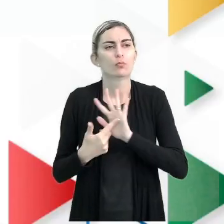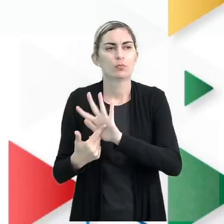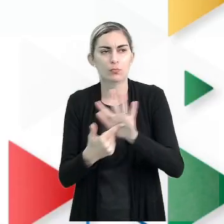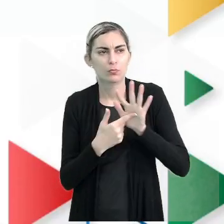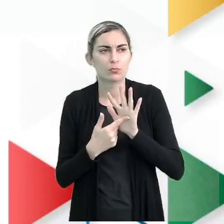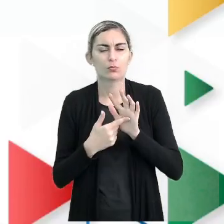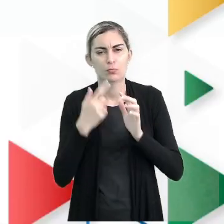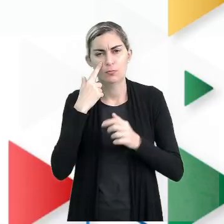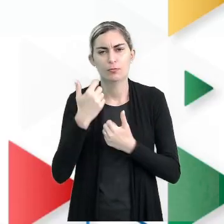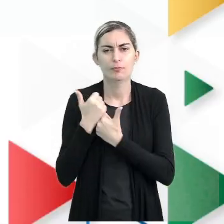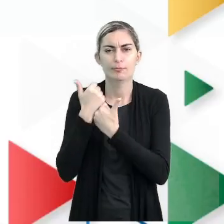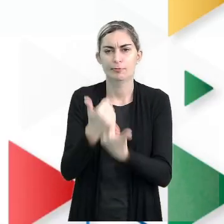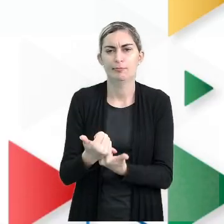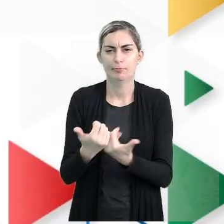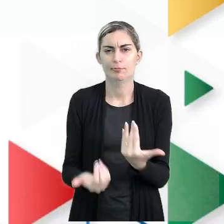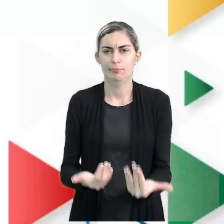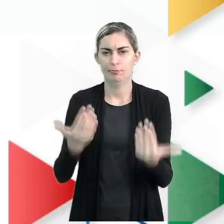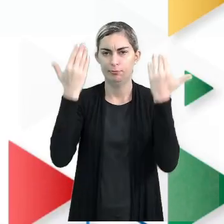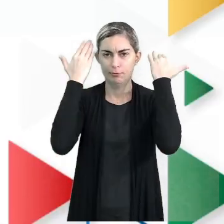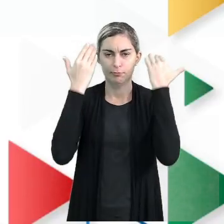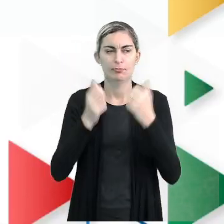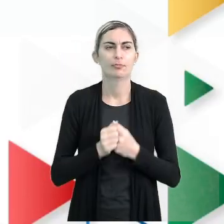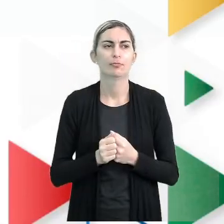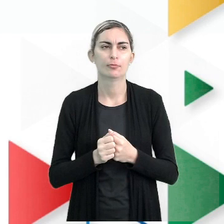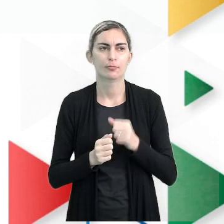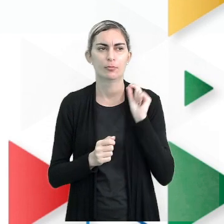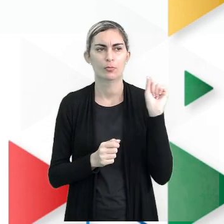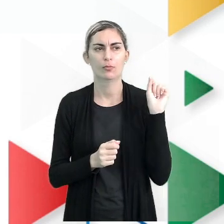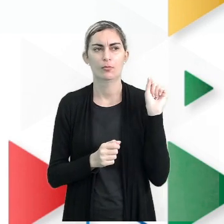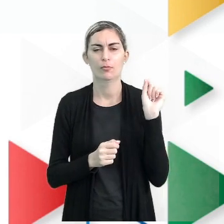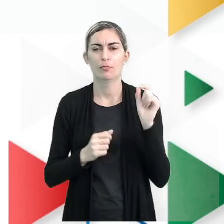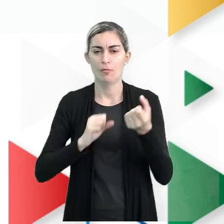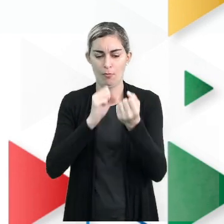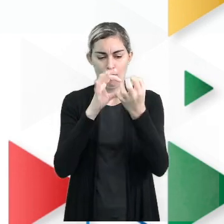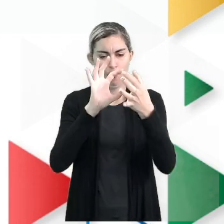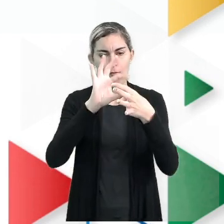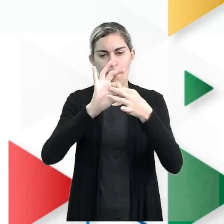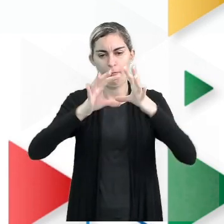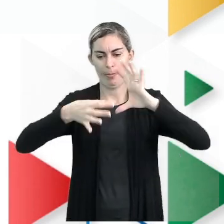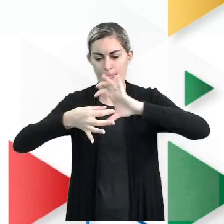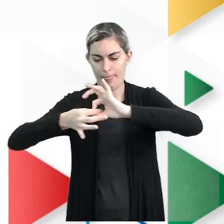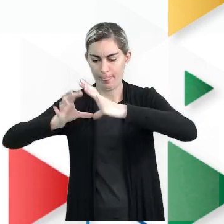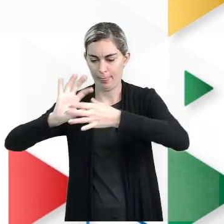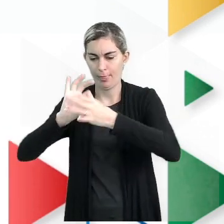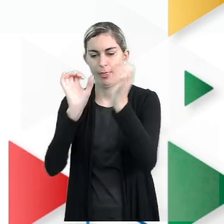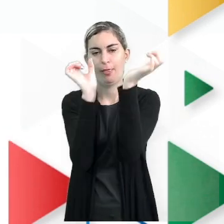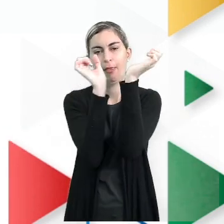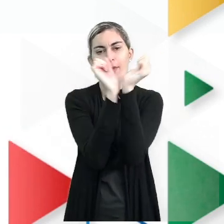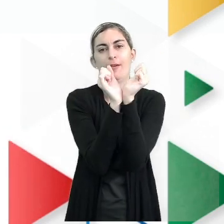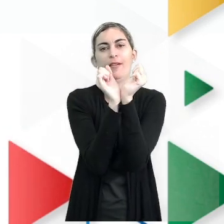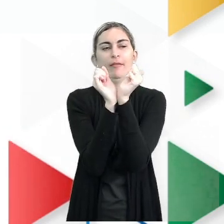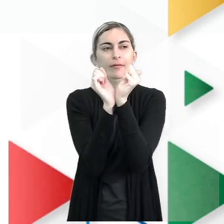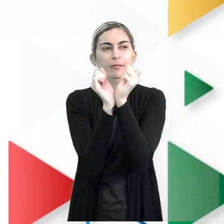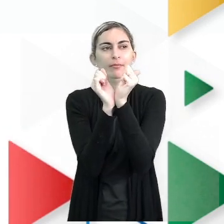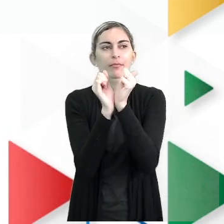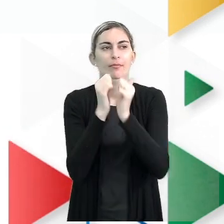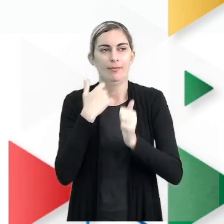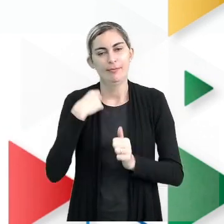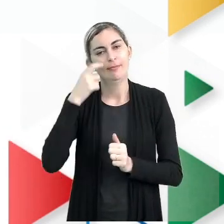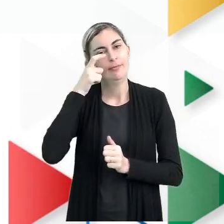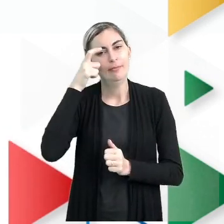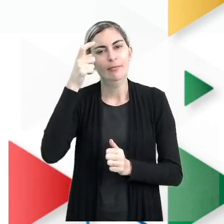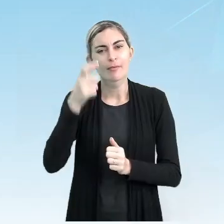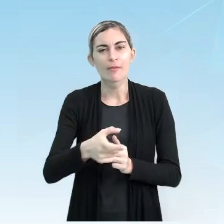essa representação, porque aqui nós temos aqui o quê? A corrente, que é o símbolo daquilo que está preso. Exatamente. Então eu gostaria, seria